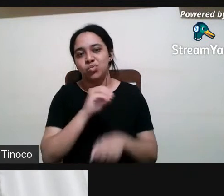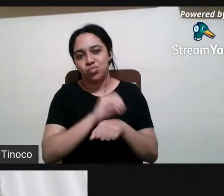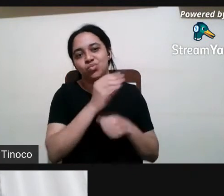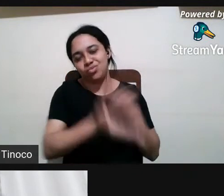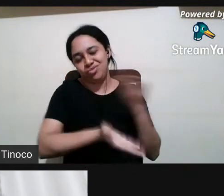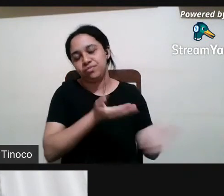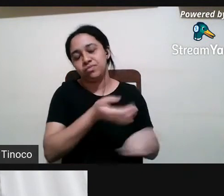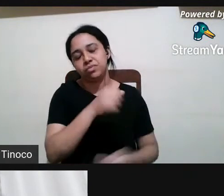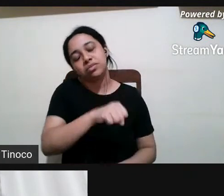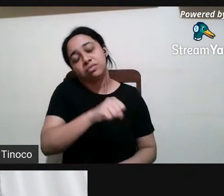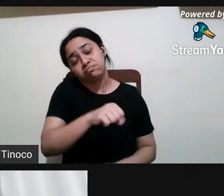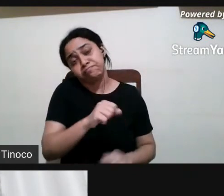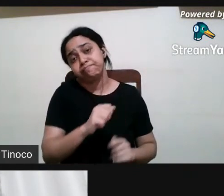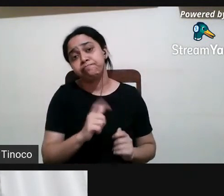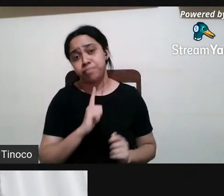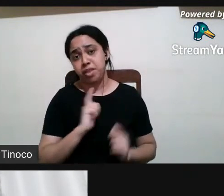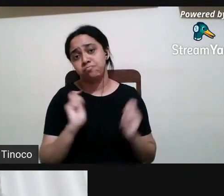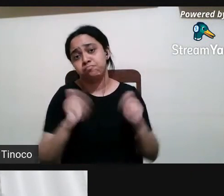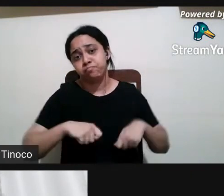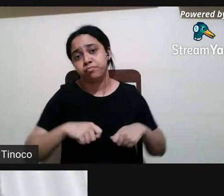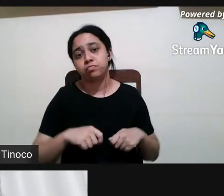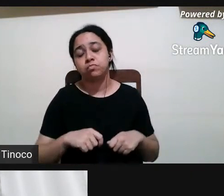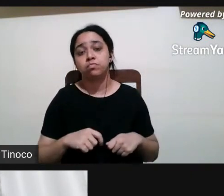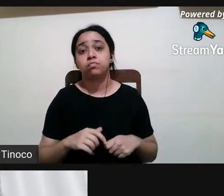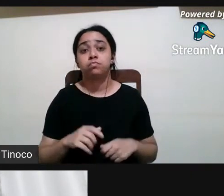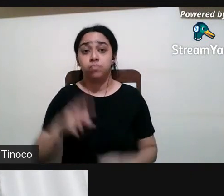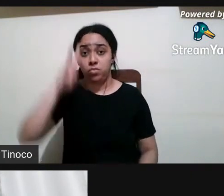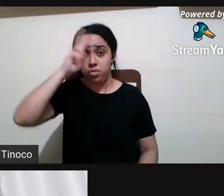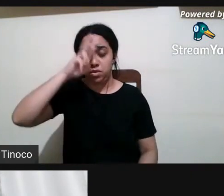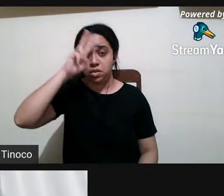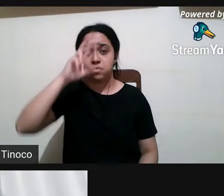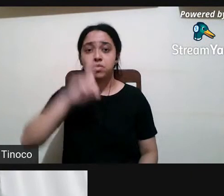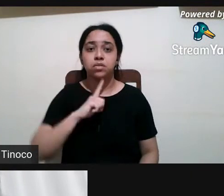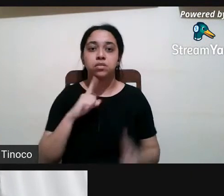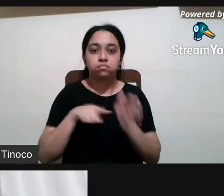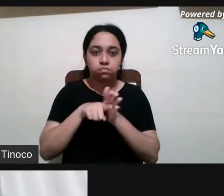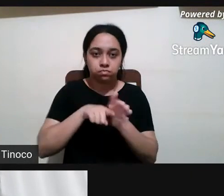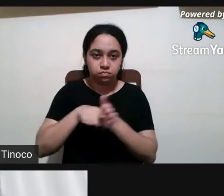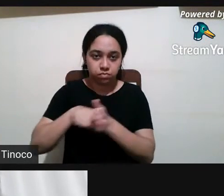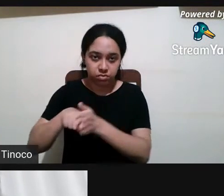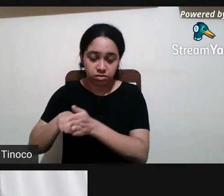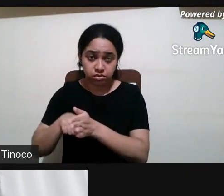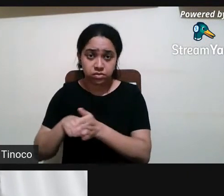que existem estudos que identificaram